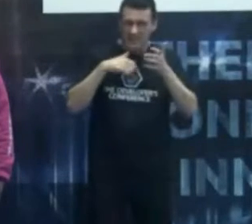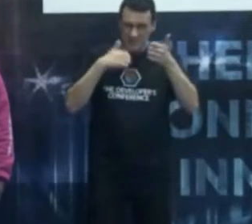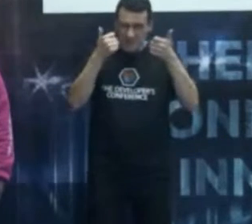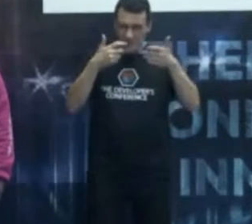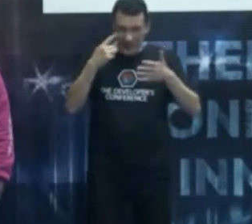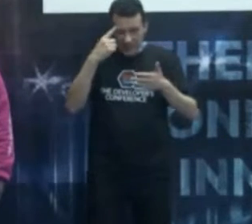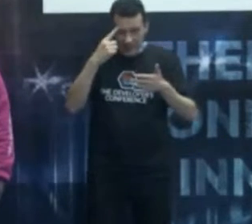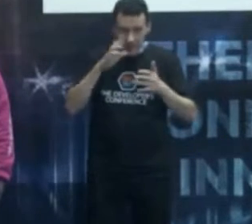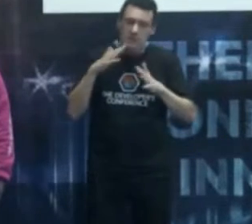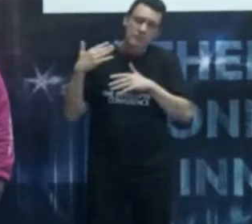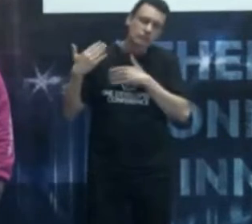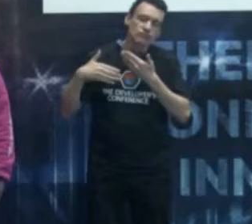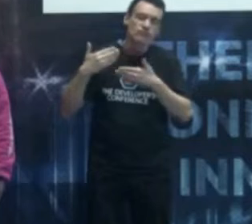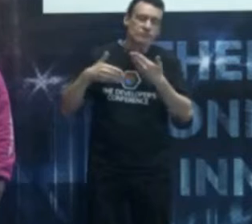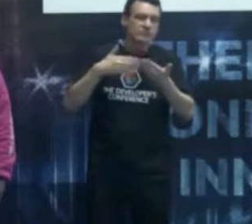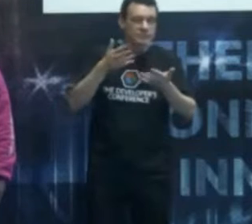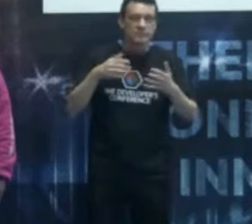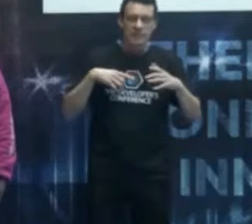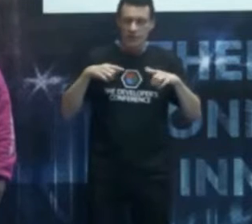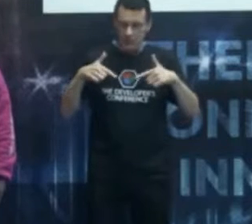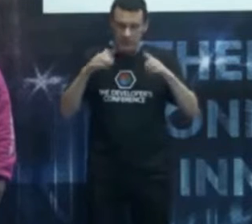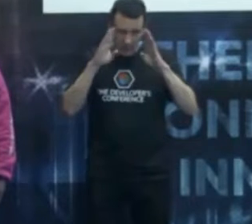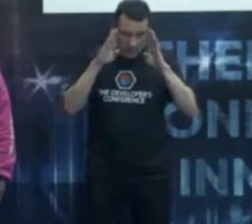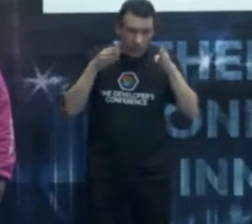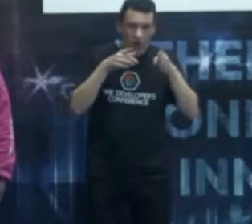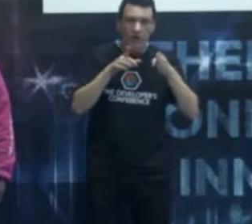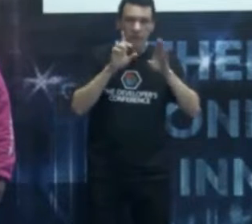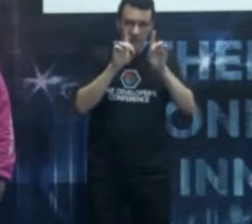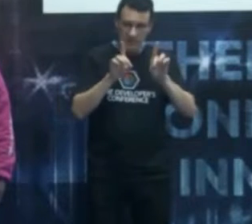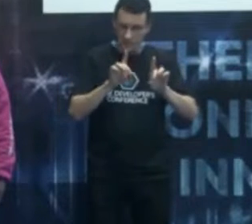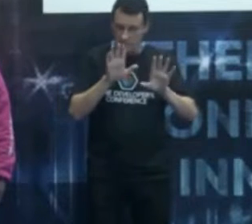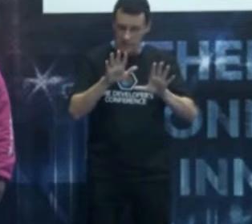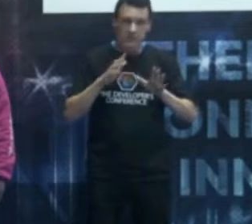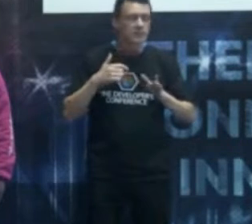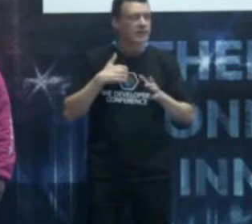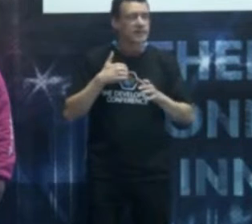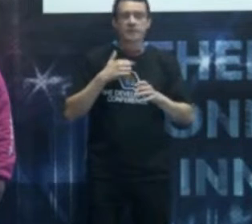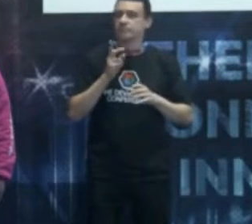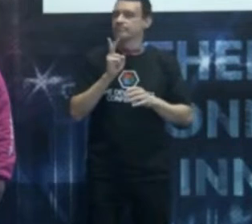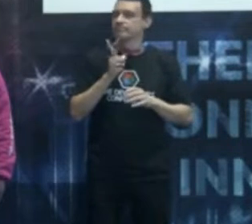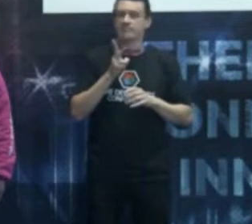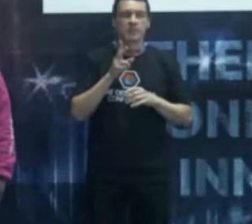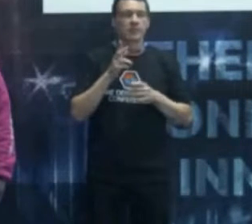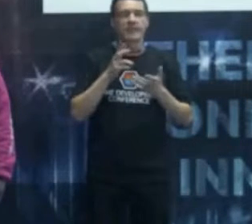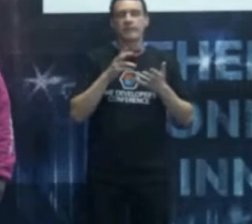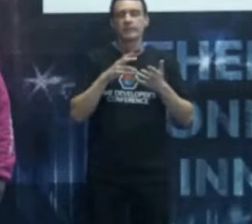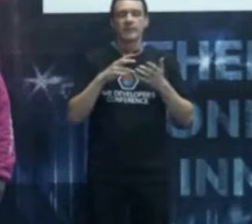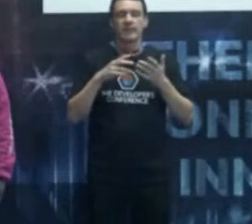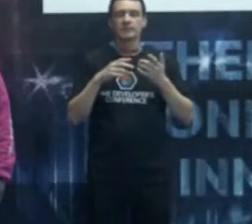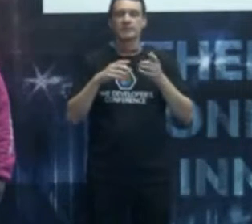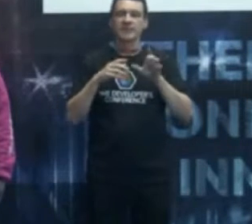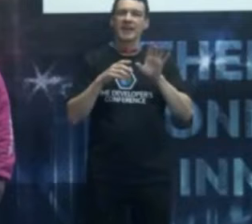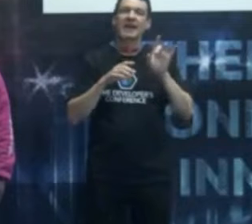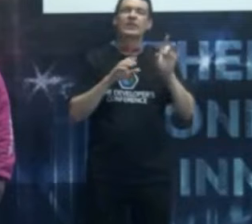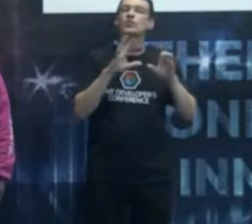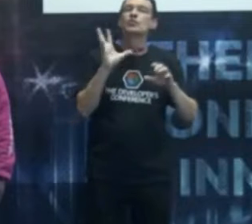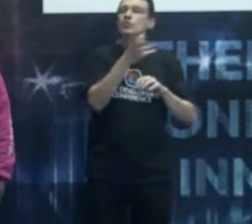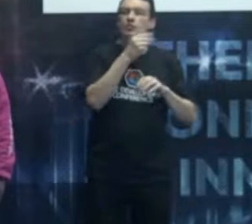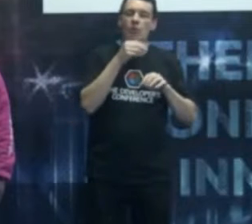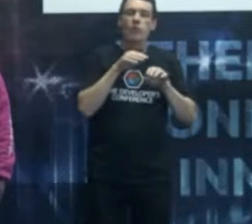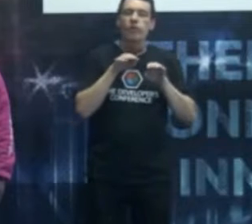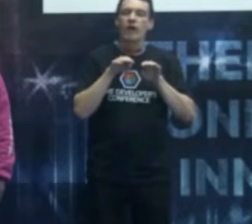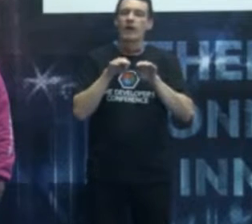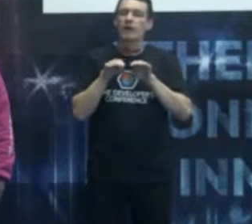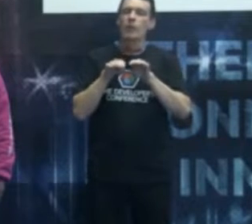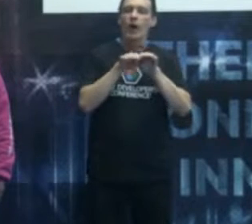né, trabalhando com isso, eu tenho uma coisa muito assim, eu levanto muito a bandeira que todas as pessoas são iguais, cada uma com a sua limitação, né, mas todas as pessoas são